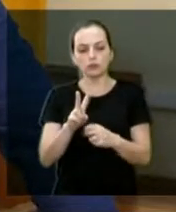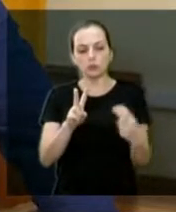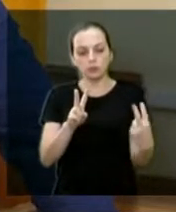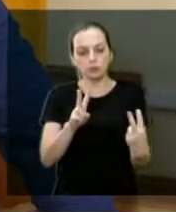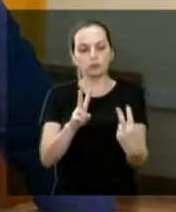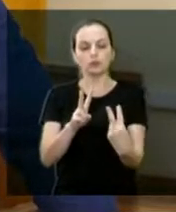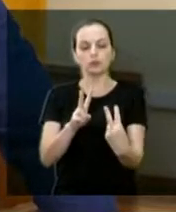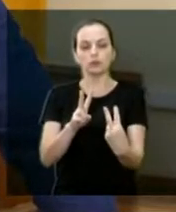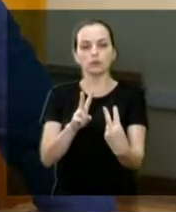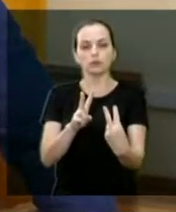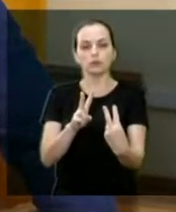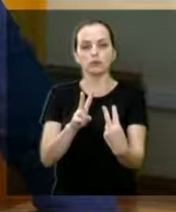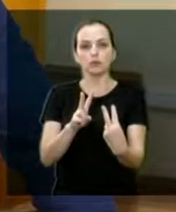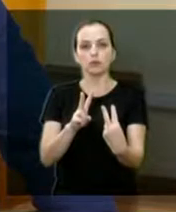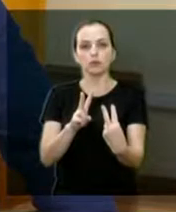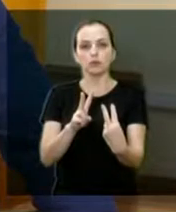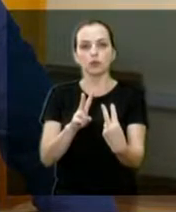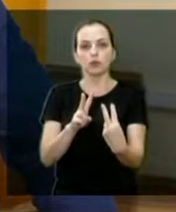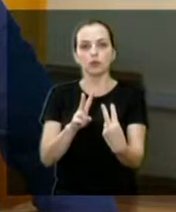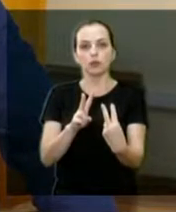ele,